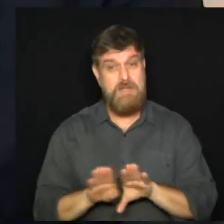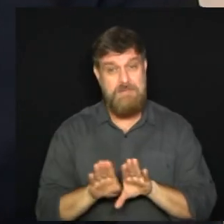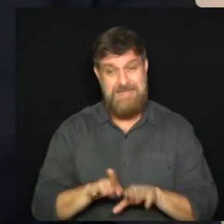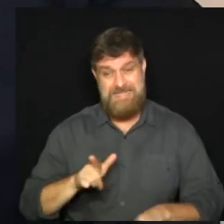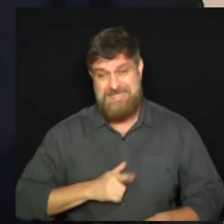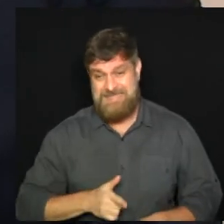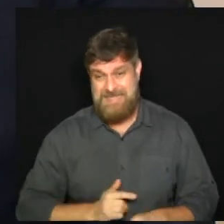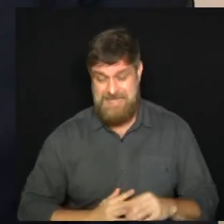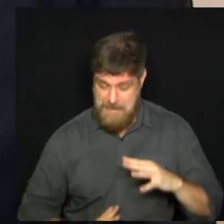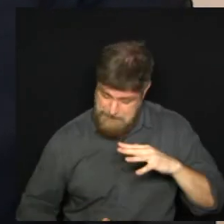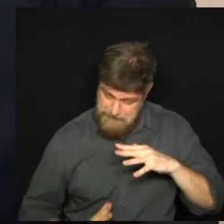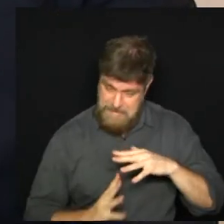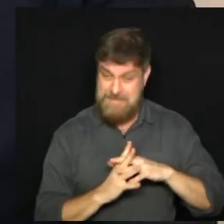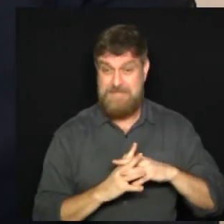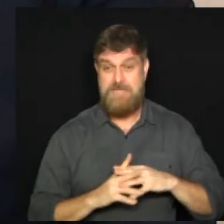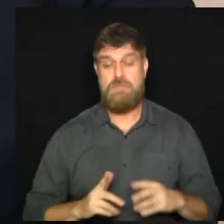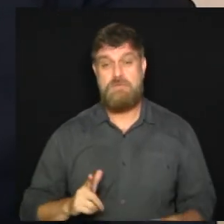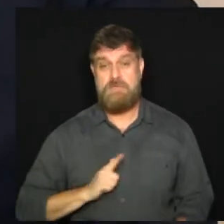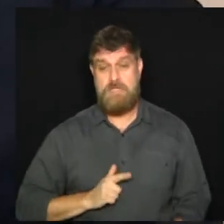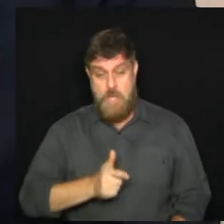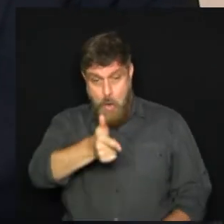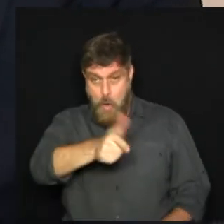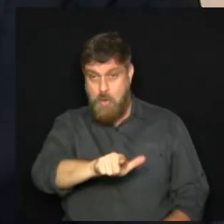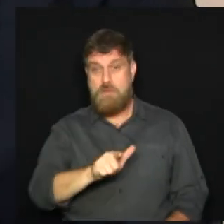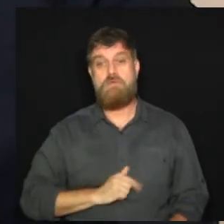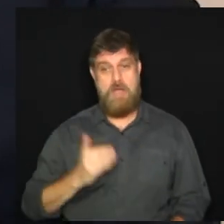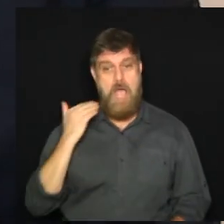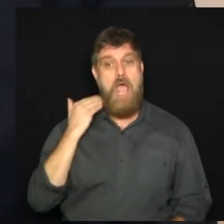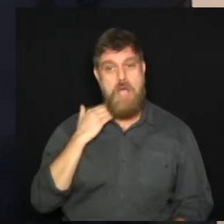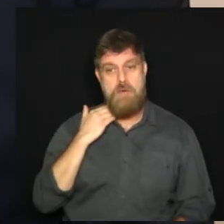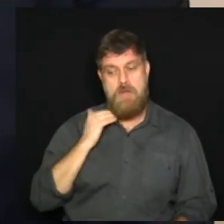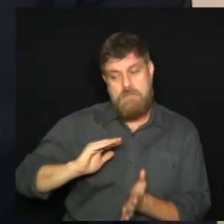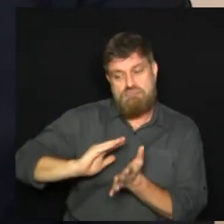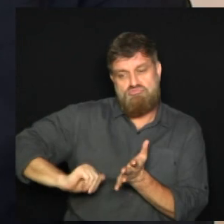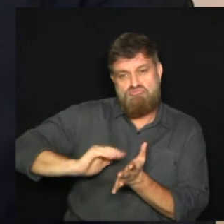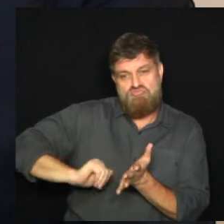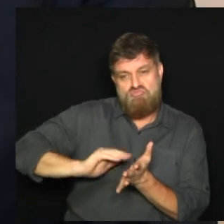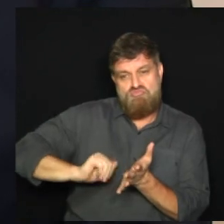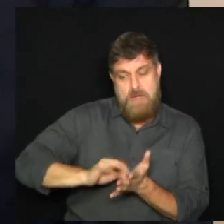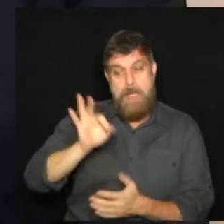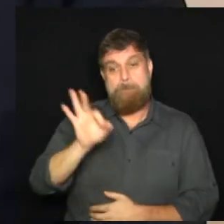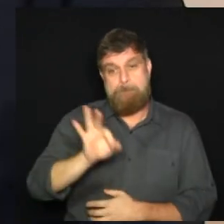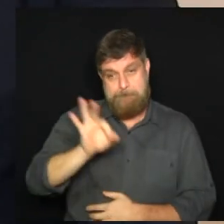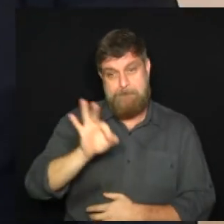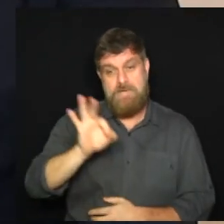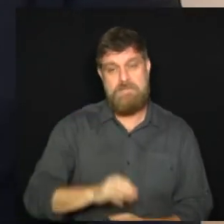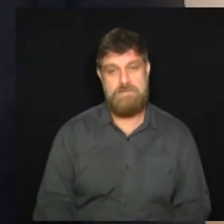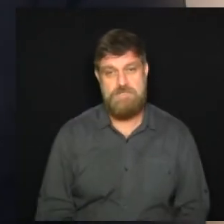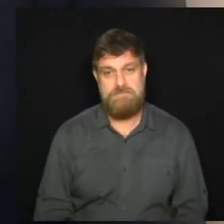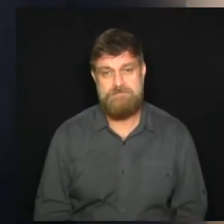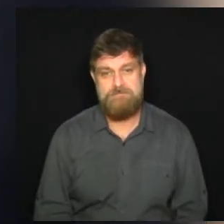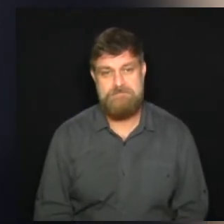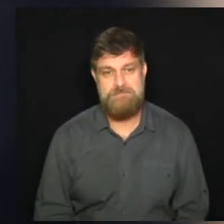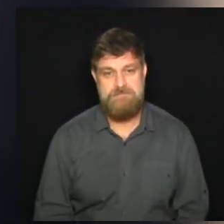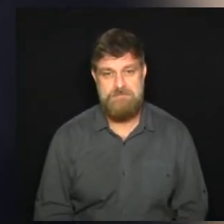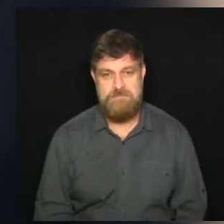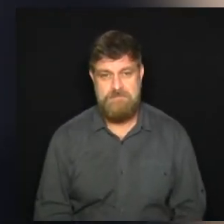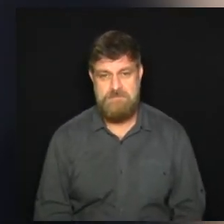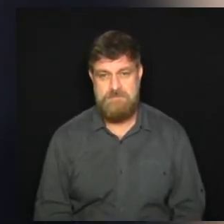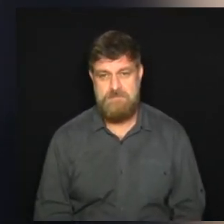débito, uma limitação de até 4 saques por mês, acho que, se não me engano, até 2 extratos por